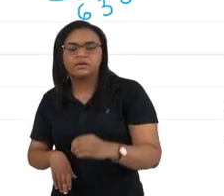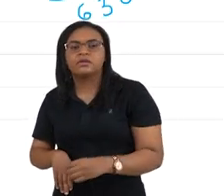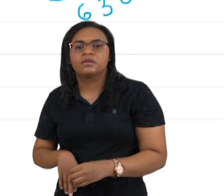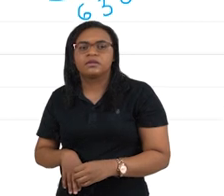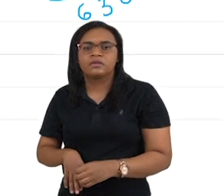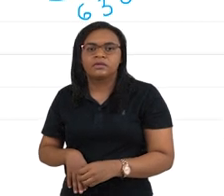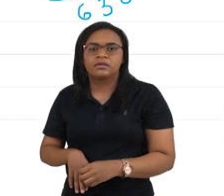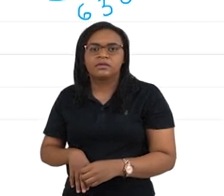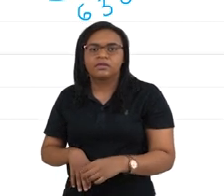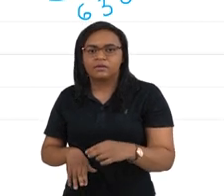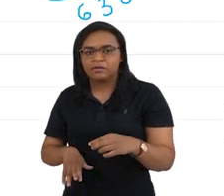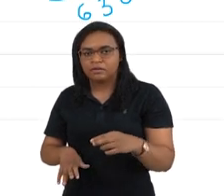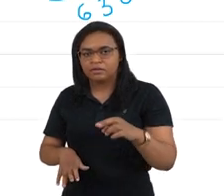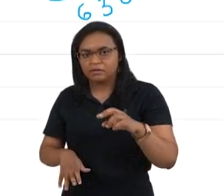a